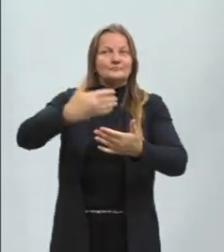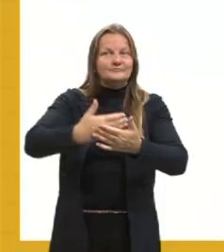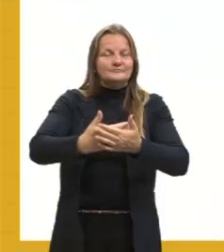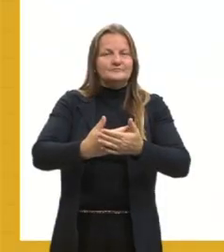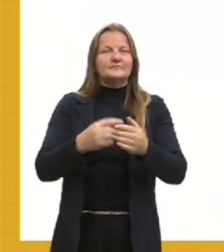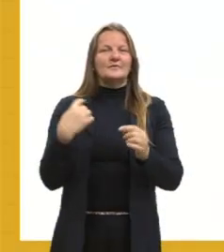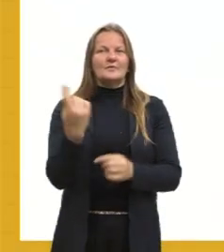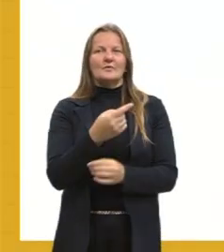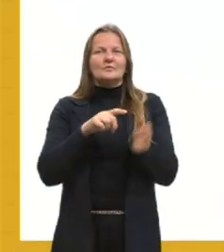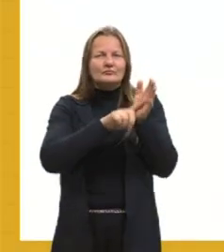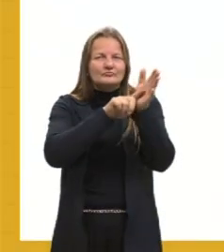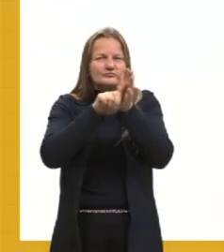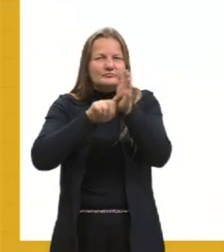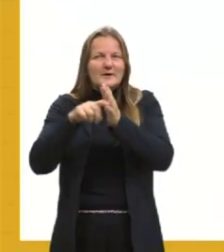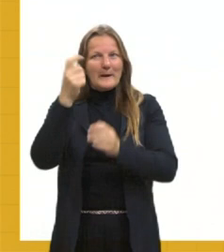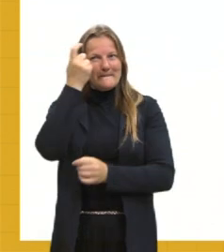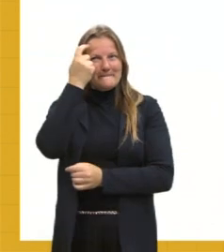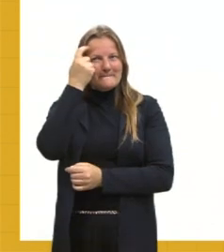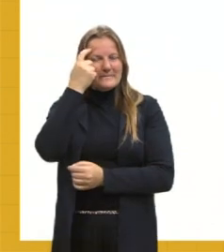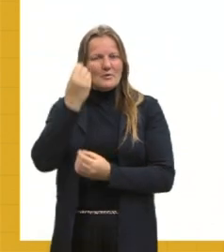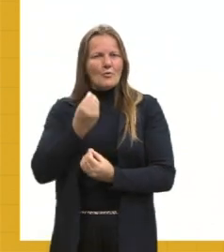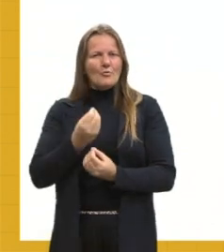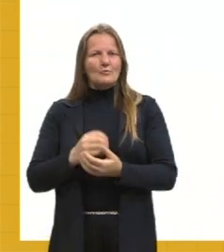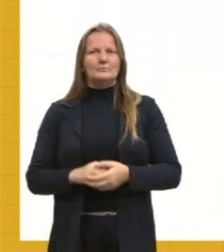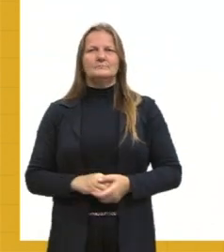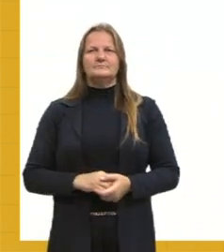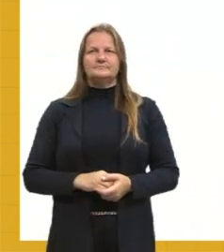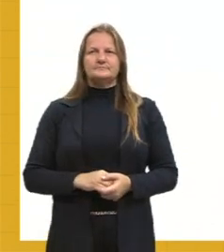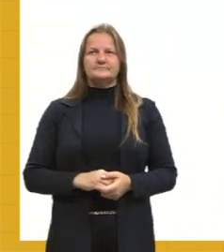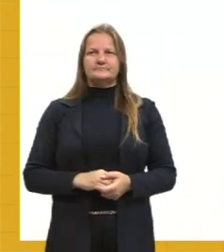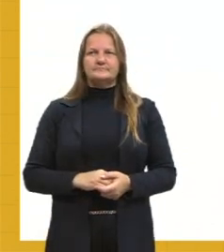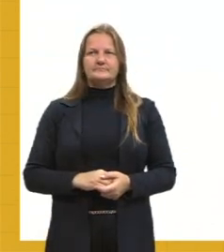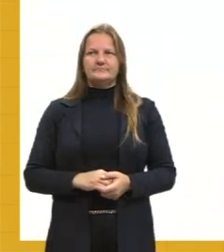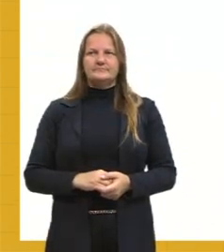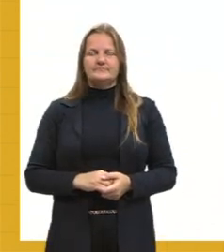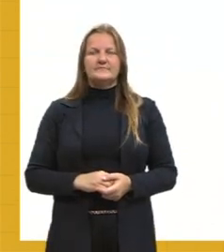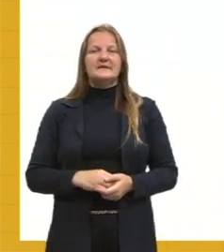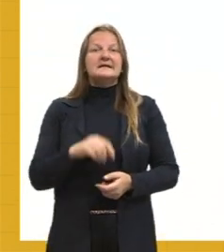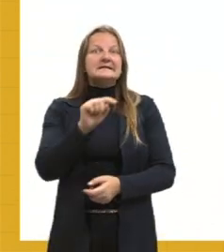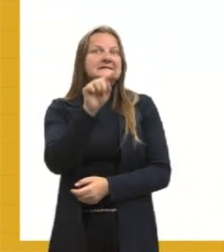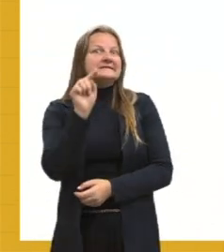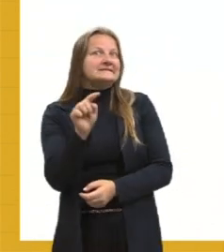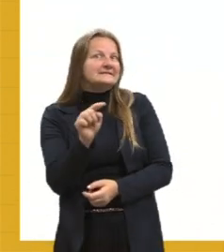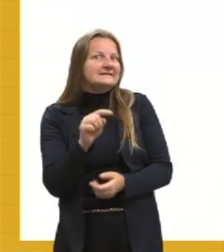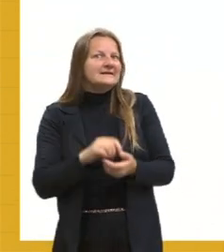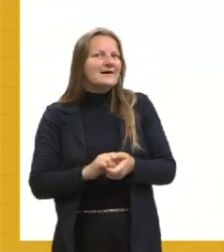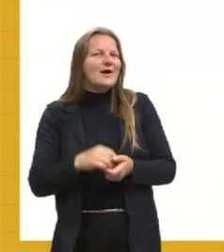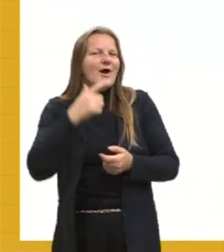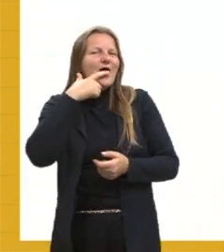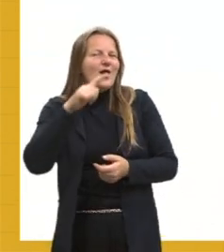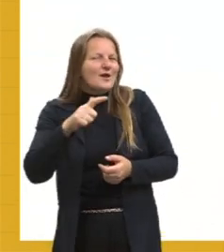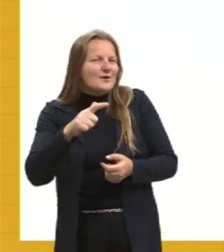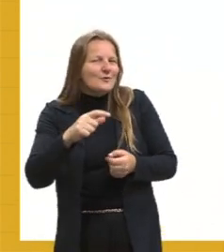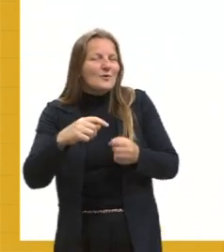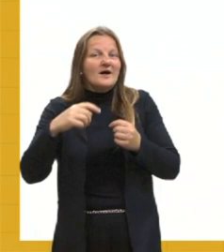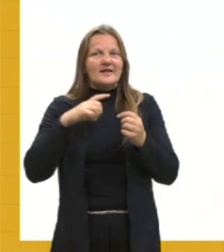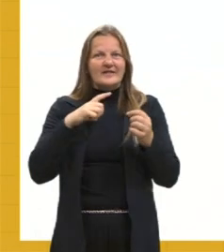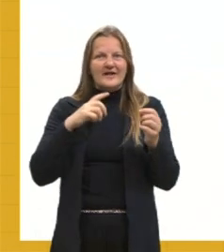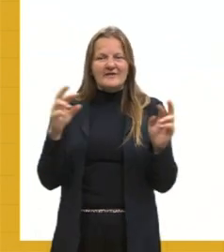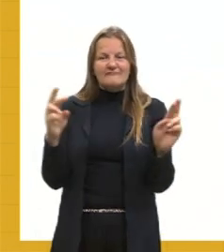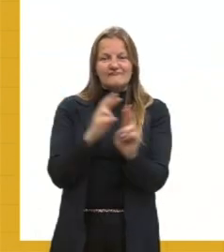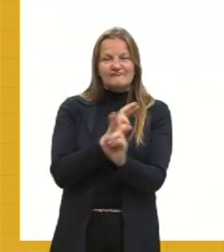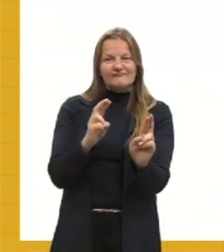foi né pensar Nessas questões que a gente tem aqui e foi buscar essas questões onde ela surgem